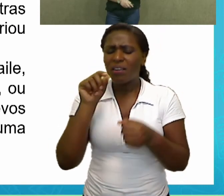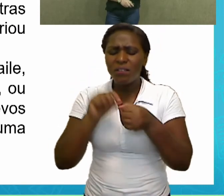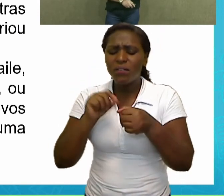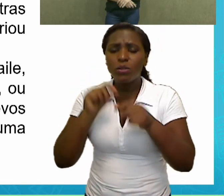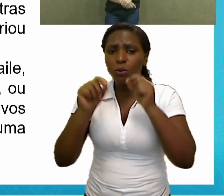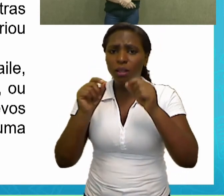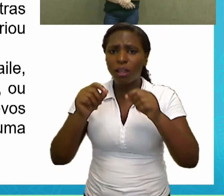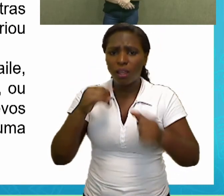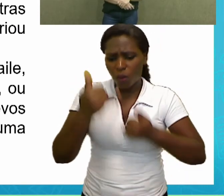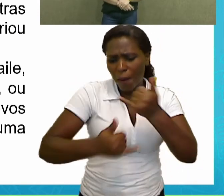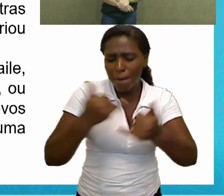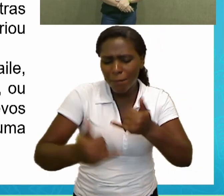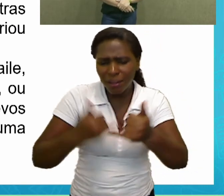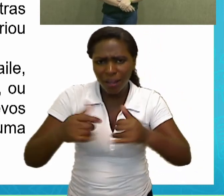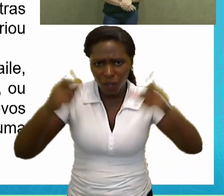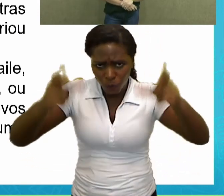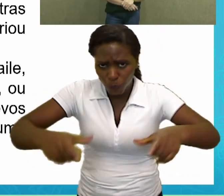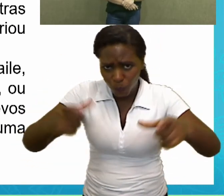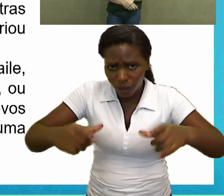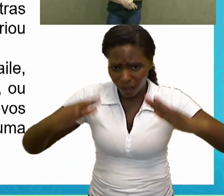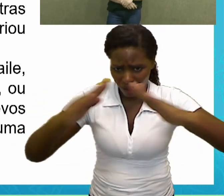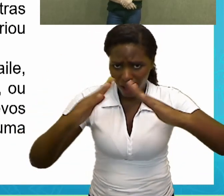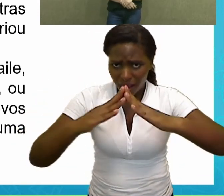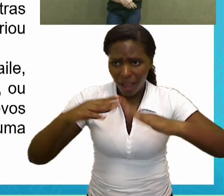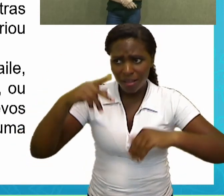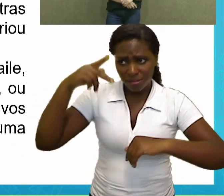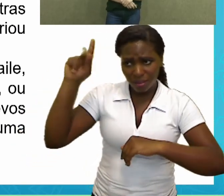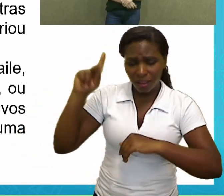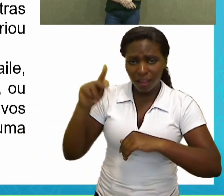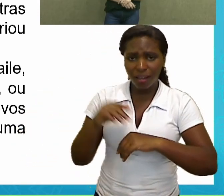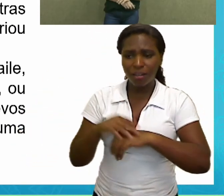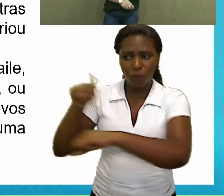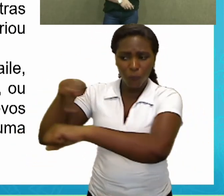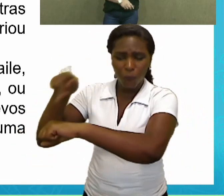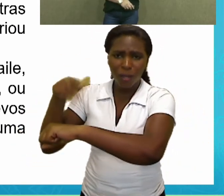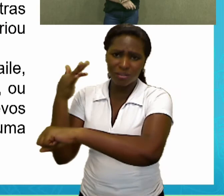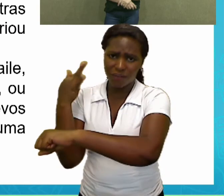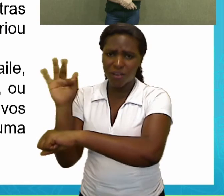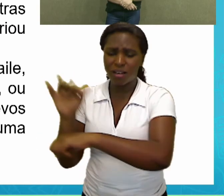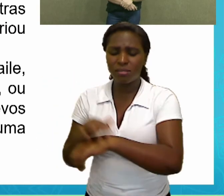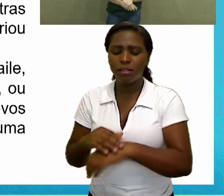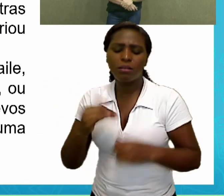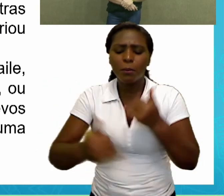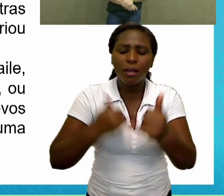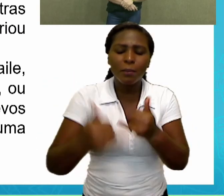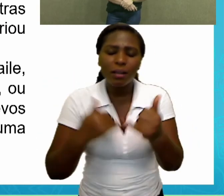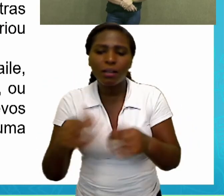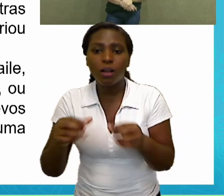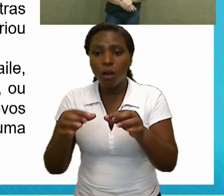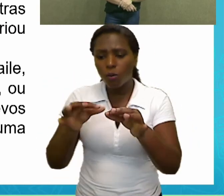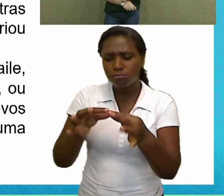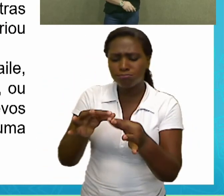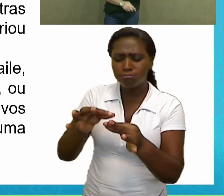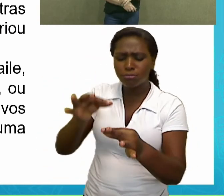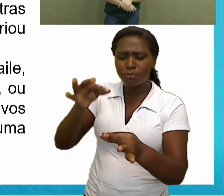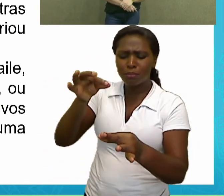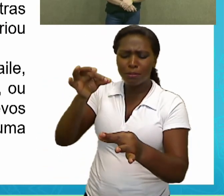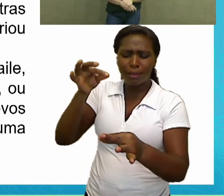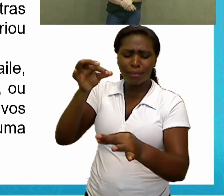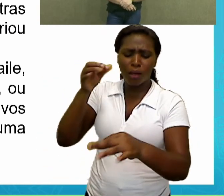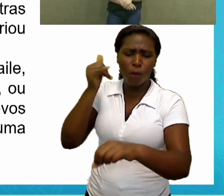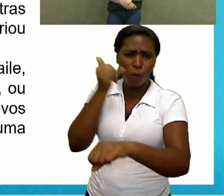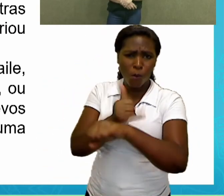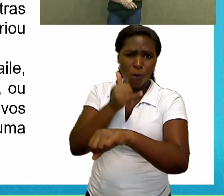objeto pontiagudo em um dos olhos, porém a infecção se alastrou ao outro